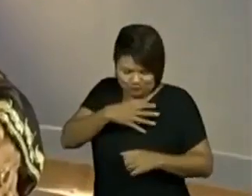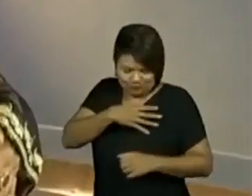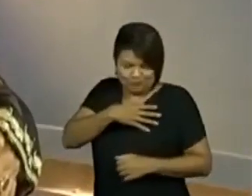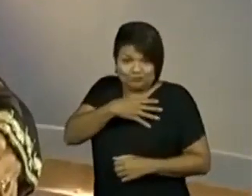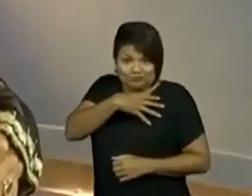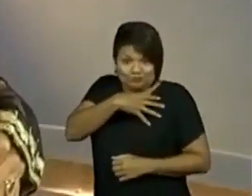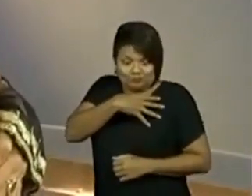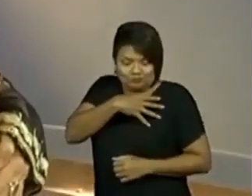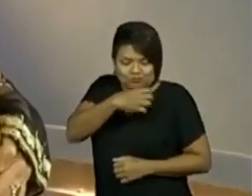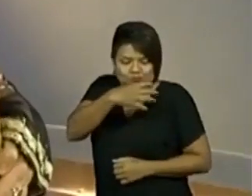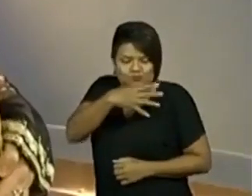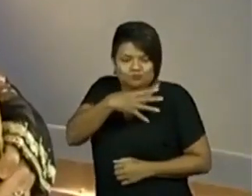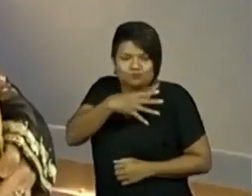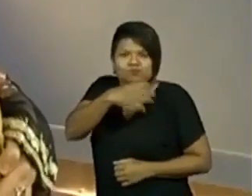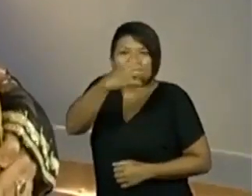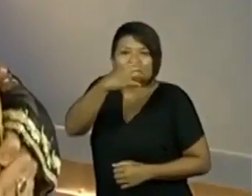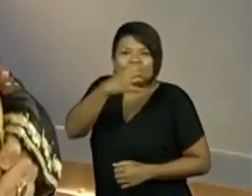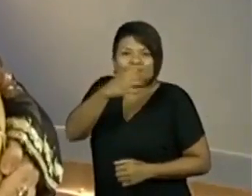Um só coração.